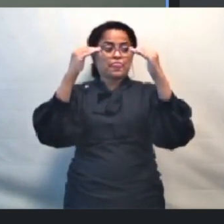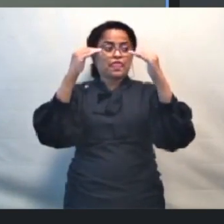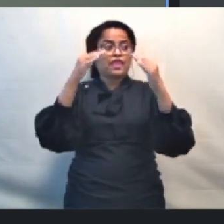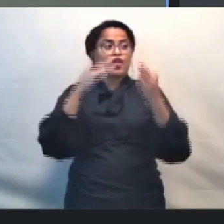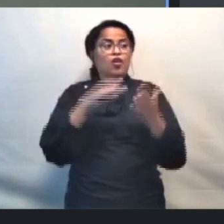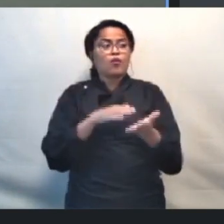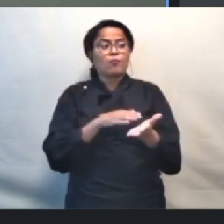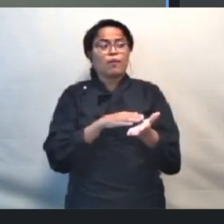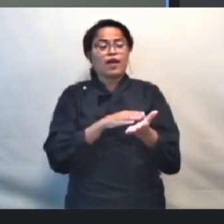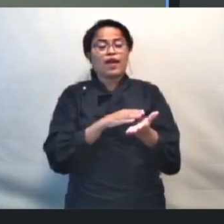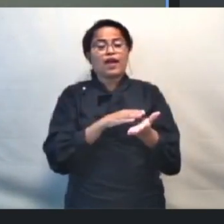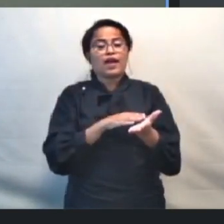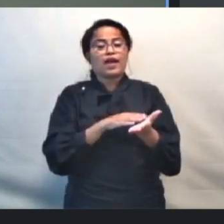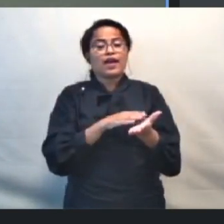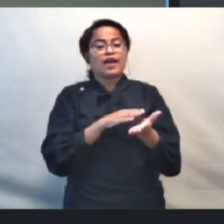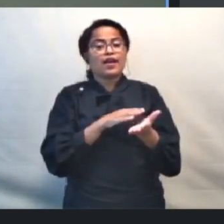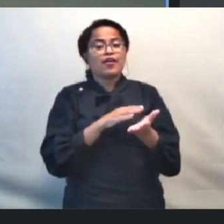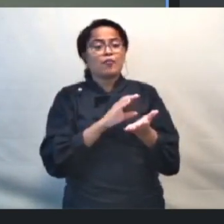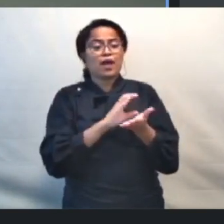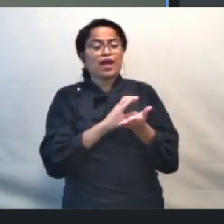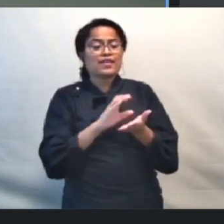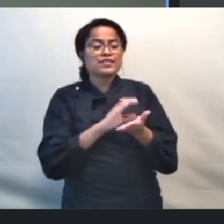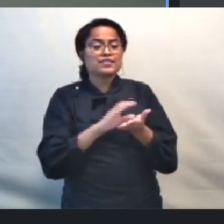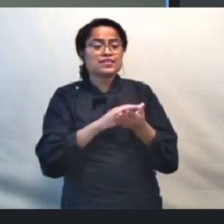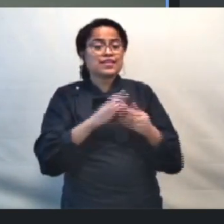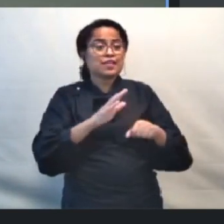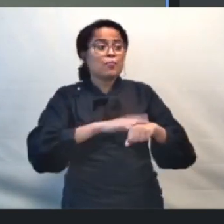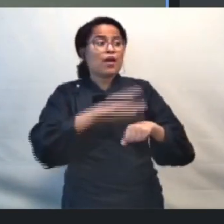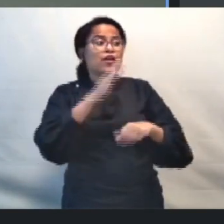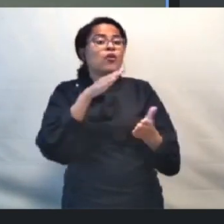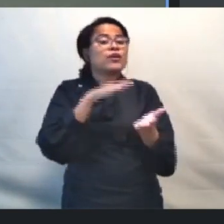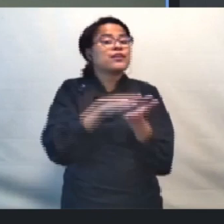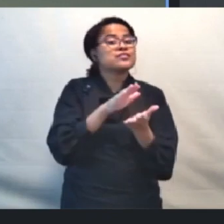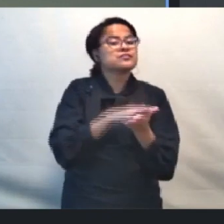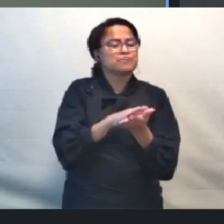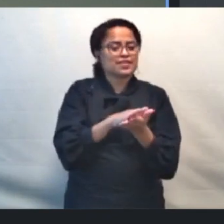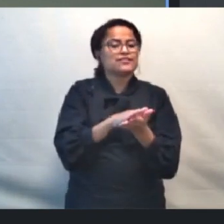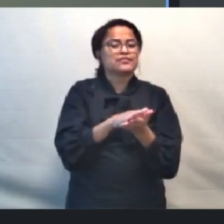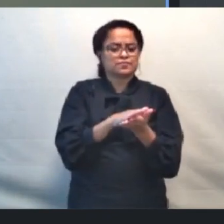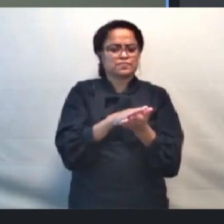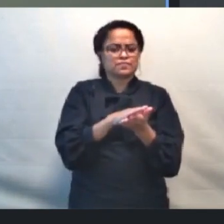despesa, uma conta simples, né, de 204 milhões de reais.